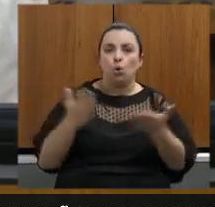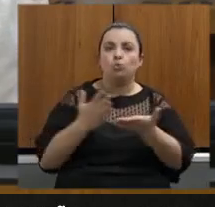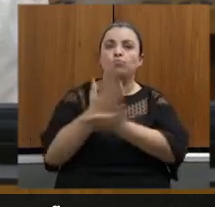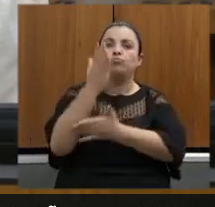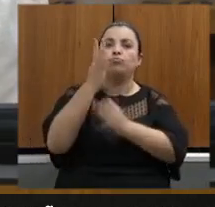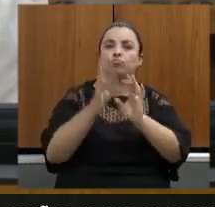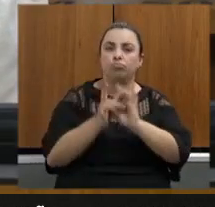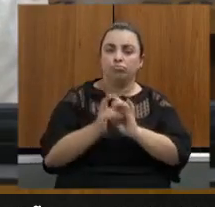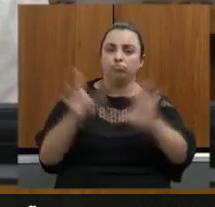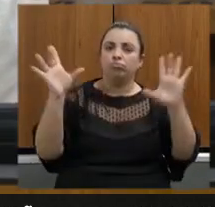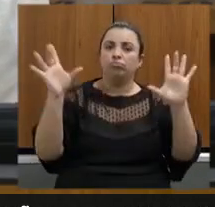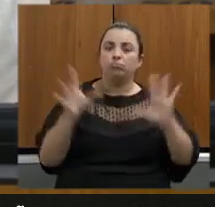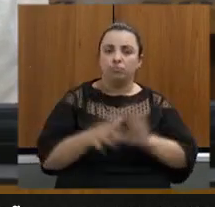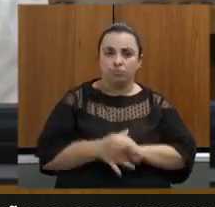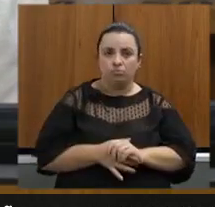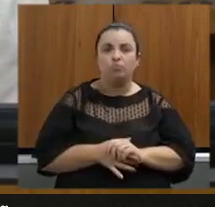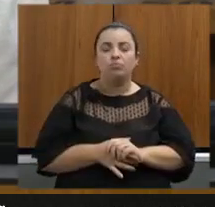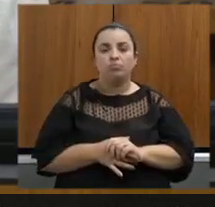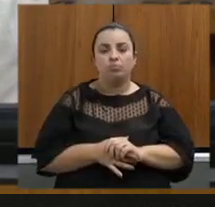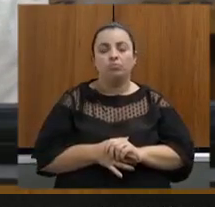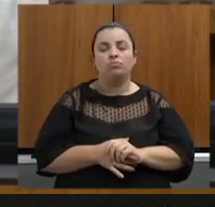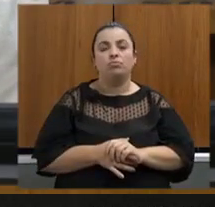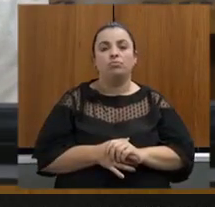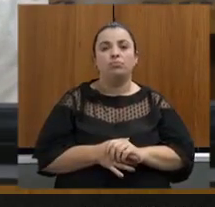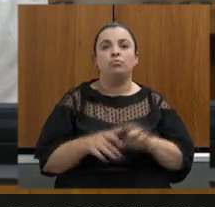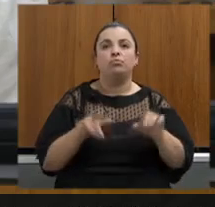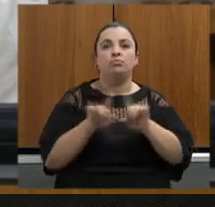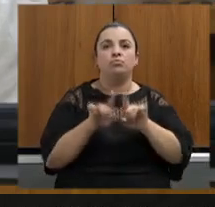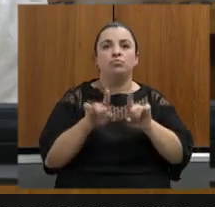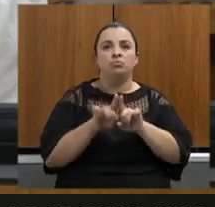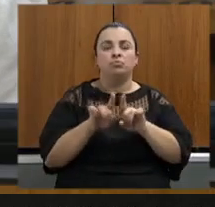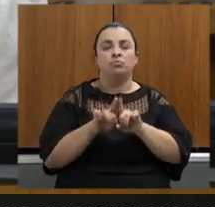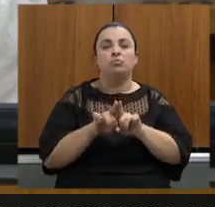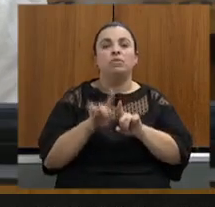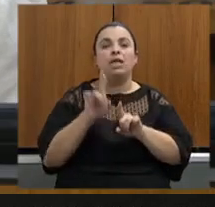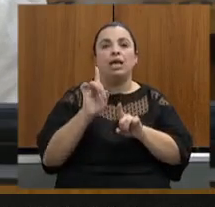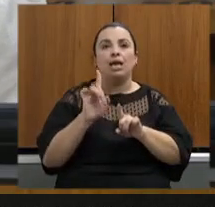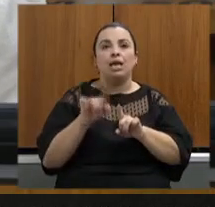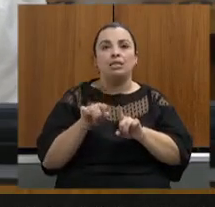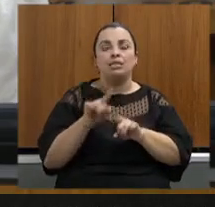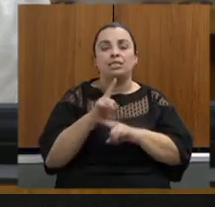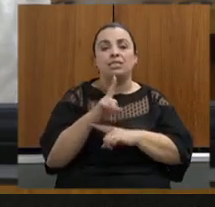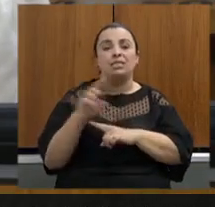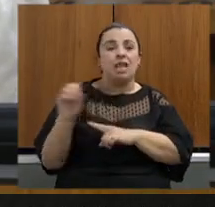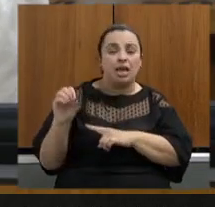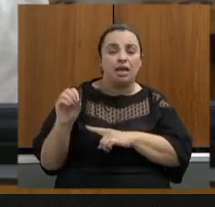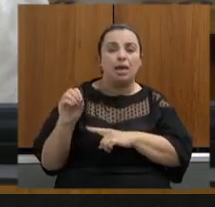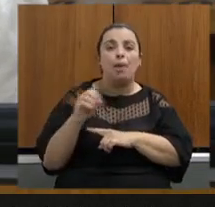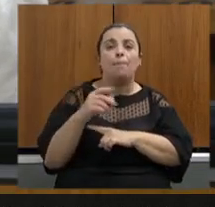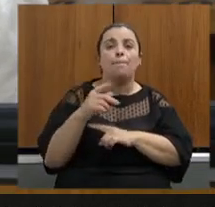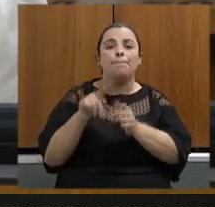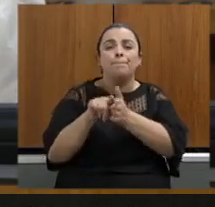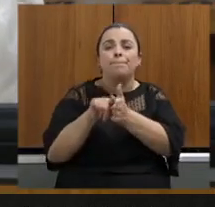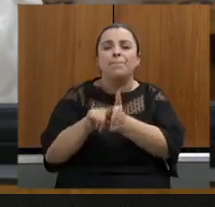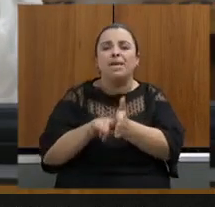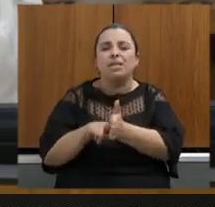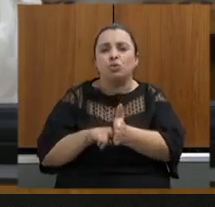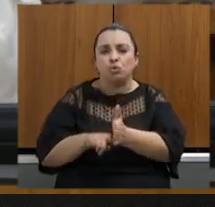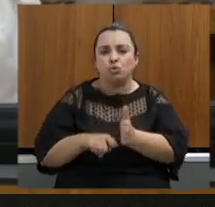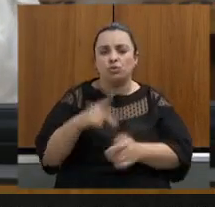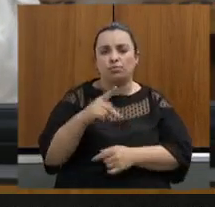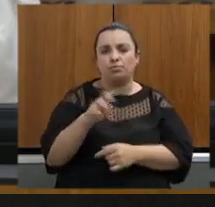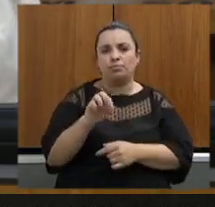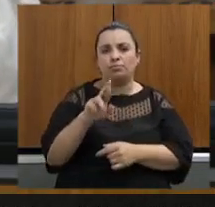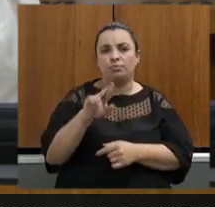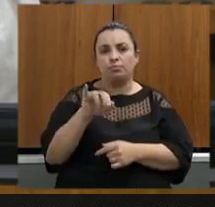e teremos são nomeações de de 100 peritos excedentes trinta e poucos